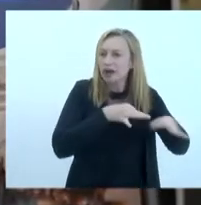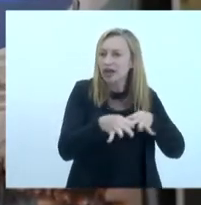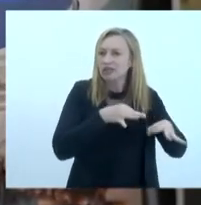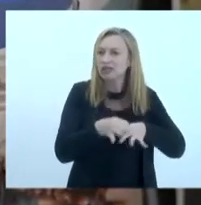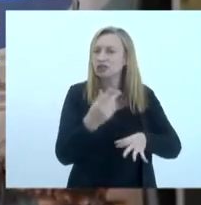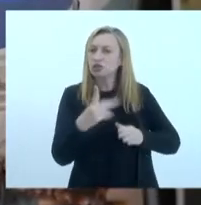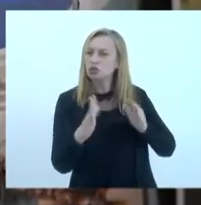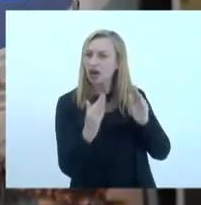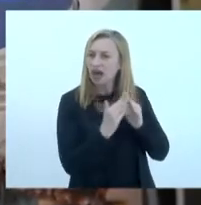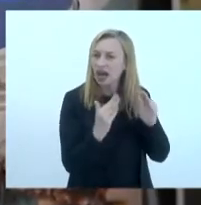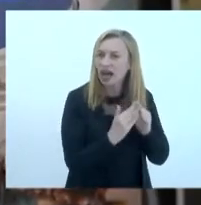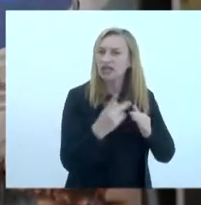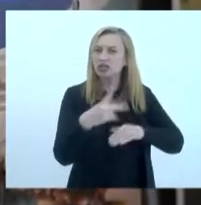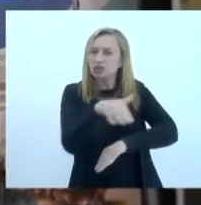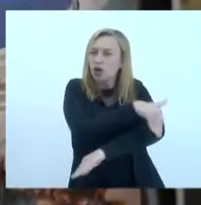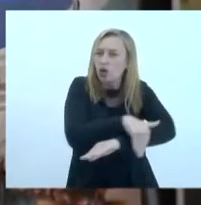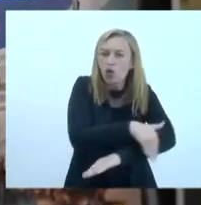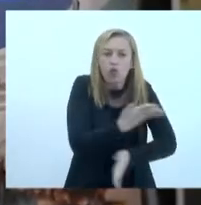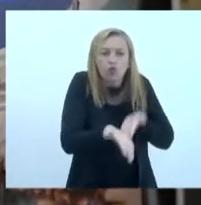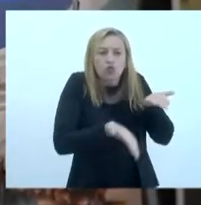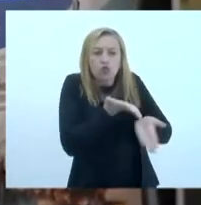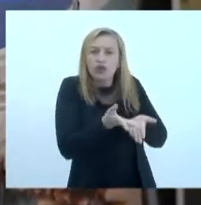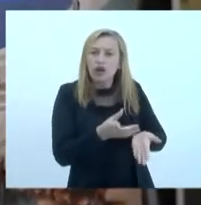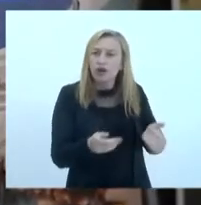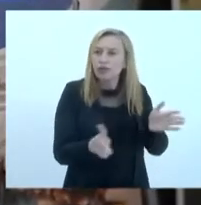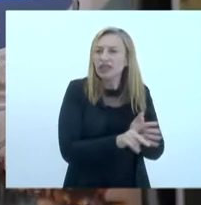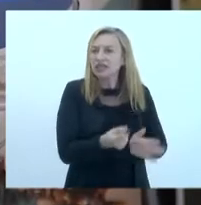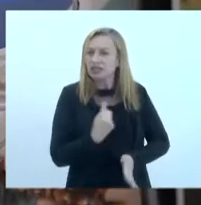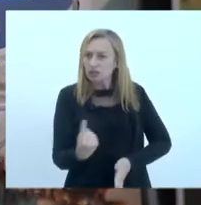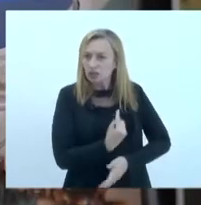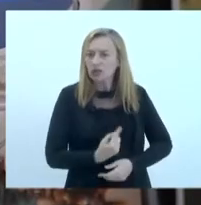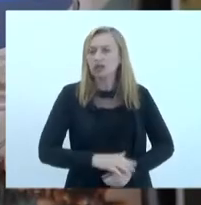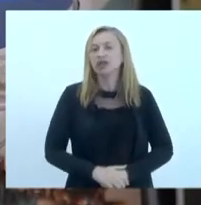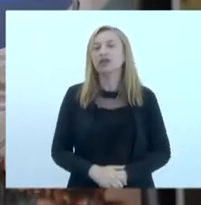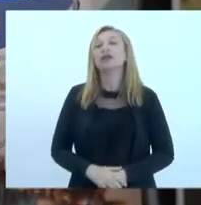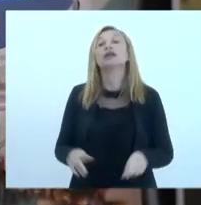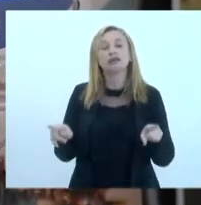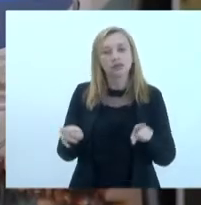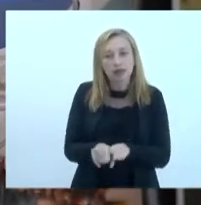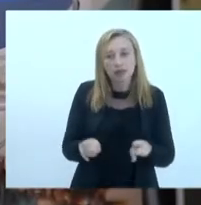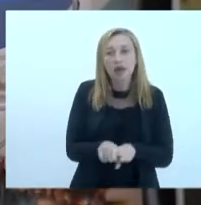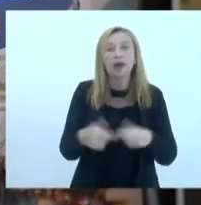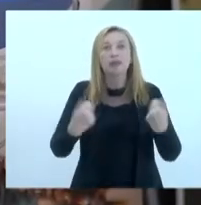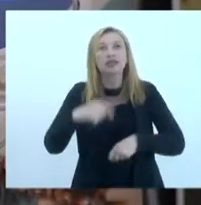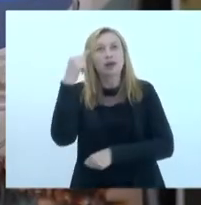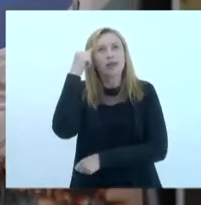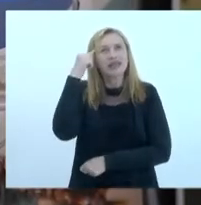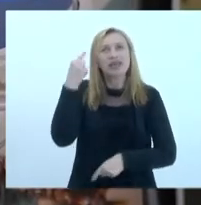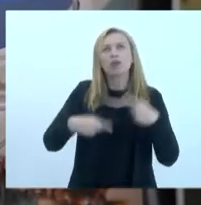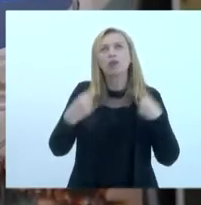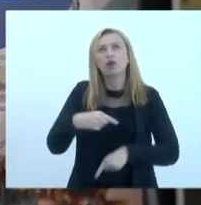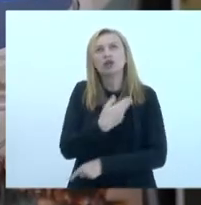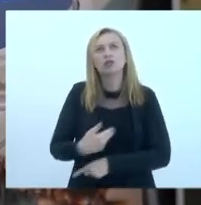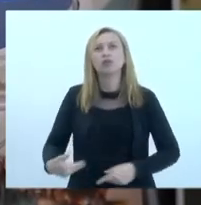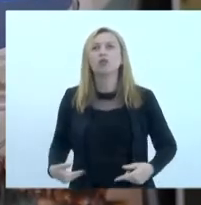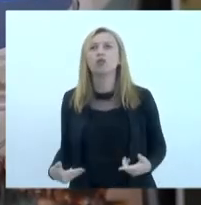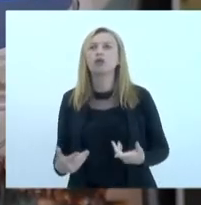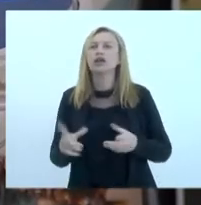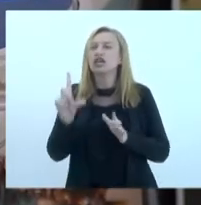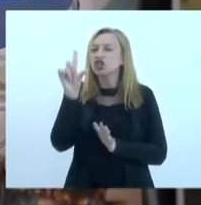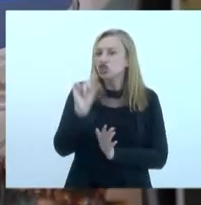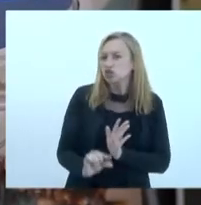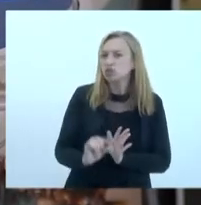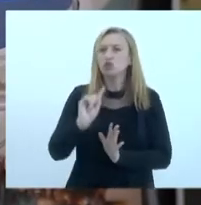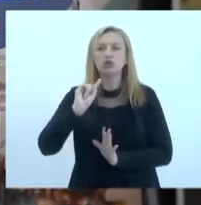de cuidar daquilo que é deles, que é nosso. A gente também precisa pensar numa política pública para diminuir